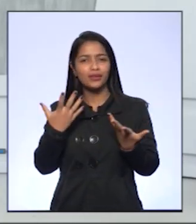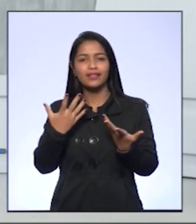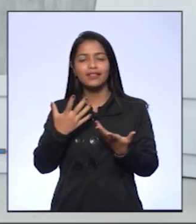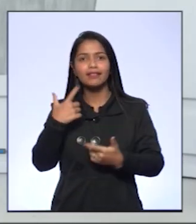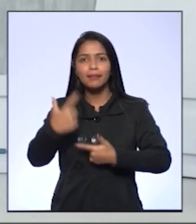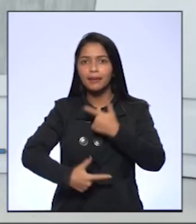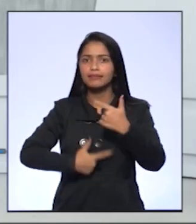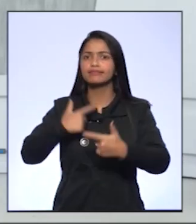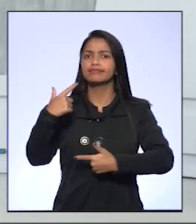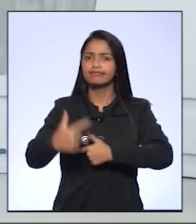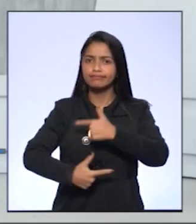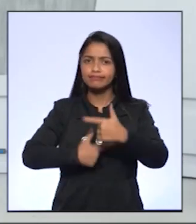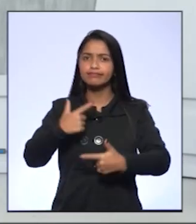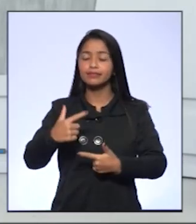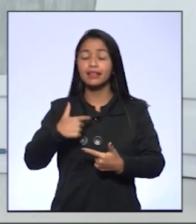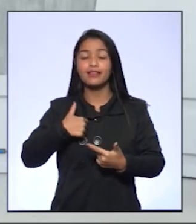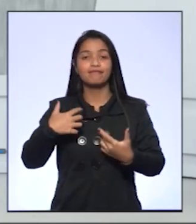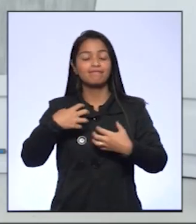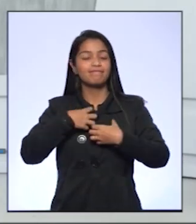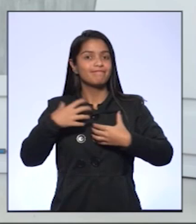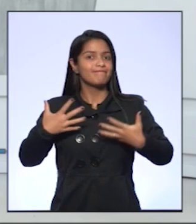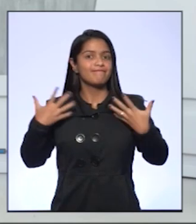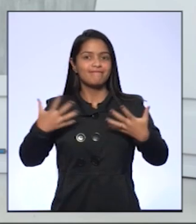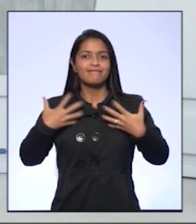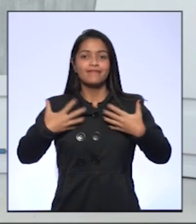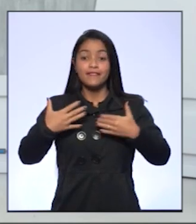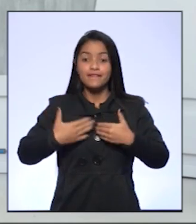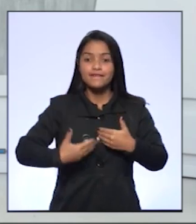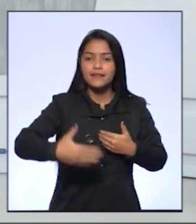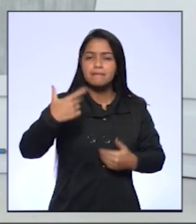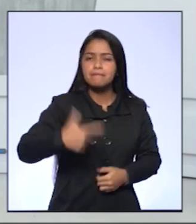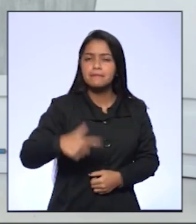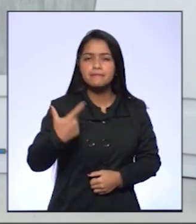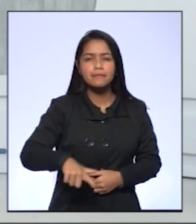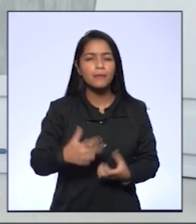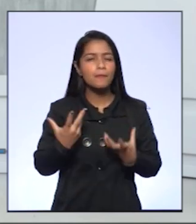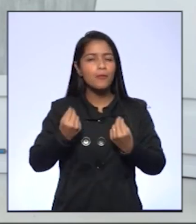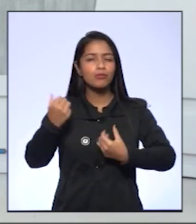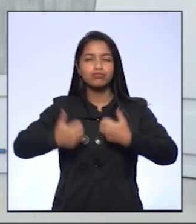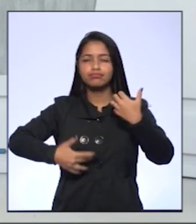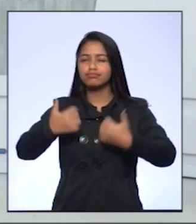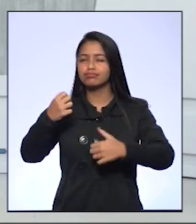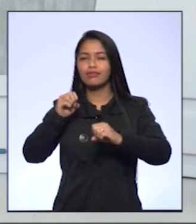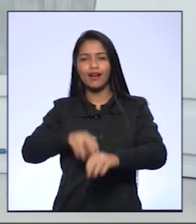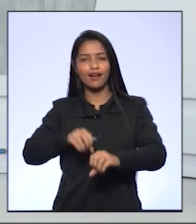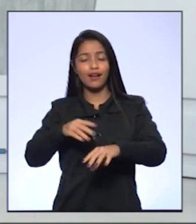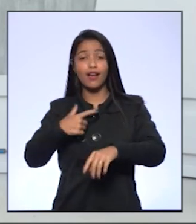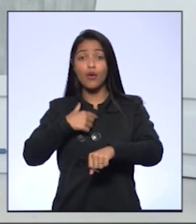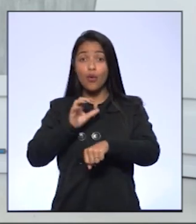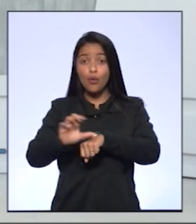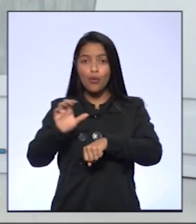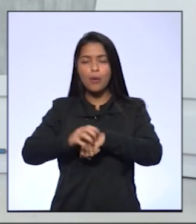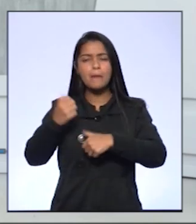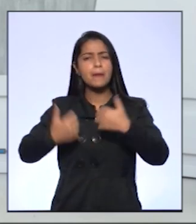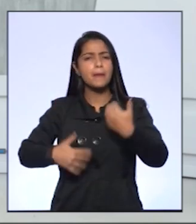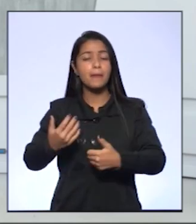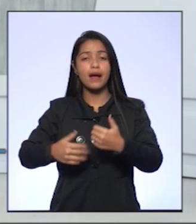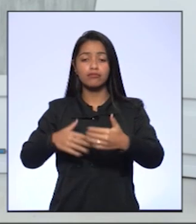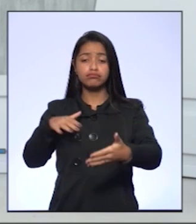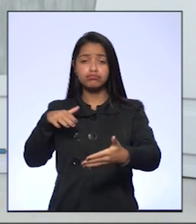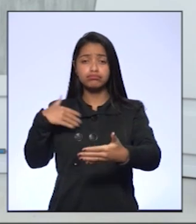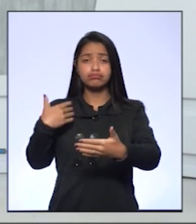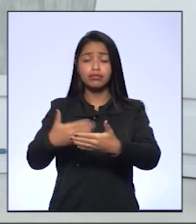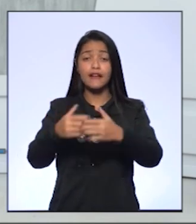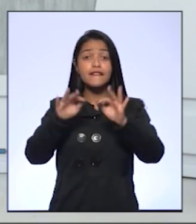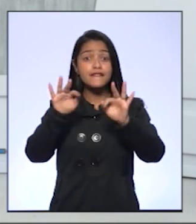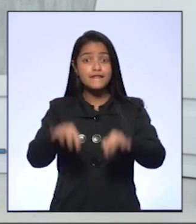a gente vai fazer esse trabalho e eu tô animado porque a gente tem muito chão e a gente vai falar de muita coisa. Meu, no final do meu curso, você vai estar muito preparado para a questão de